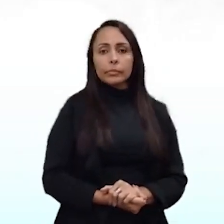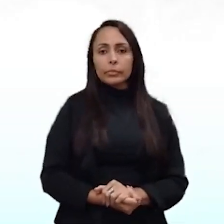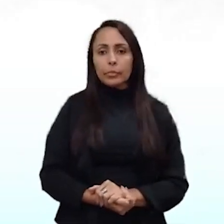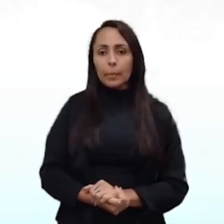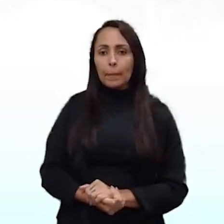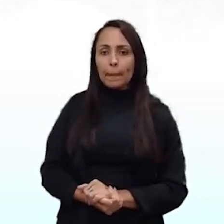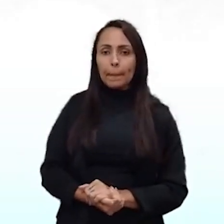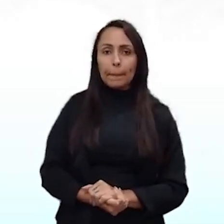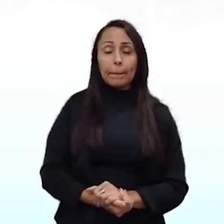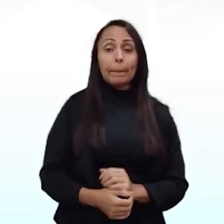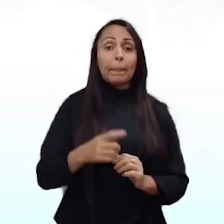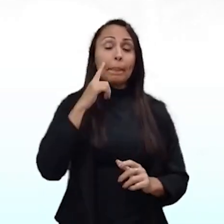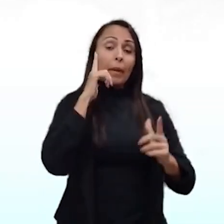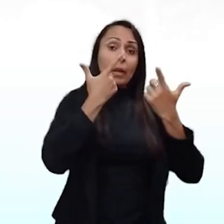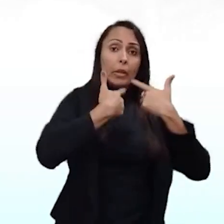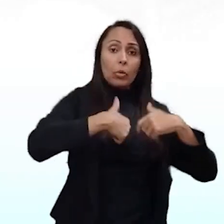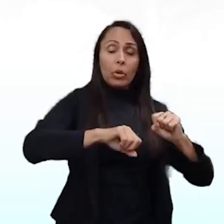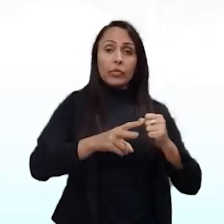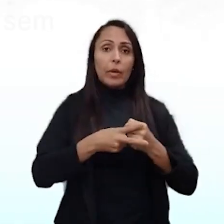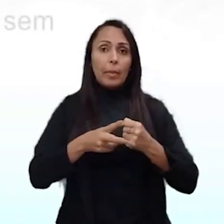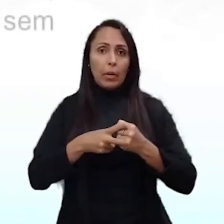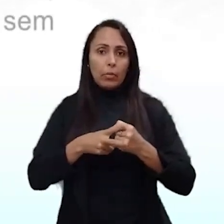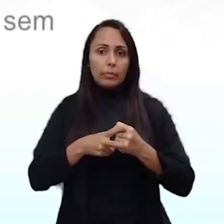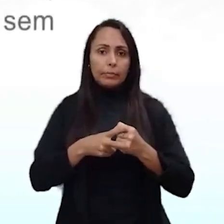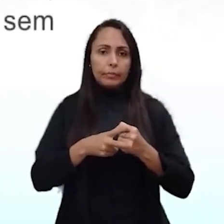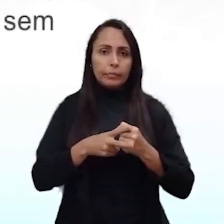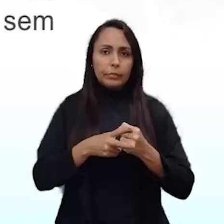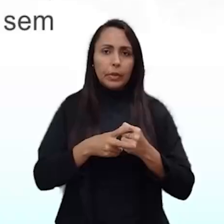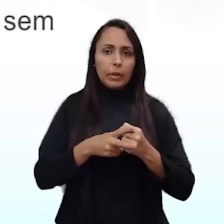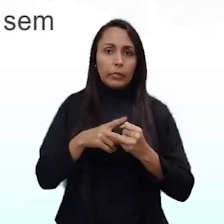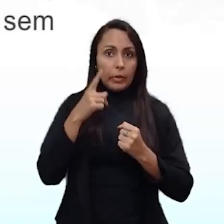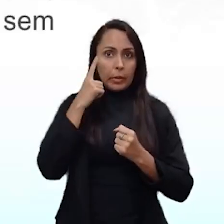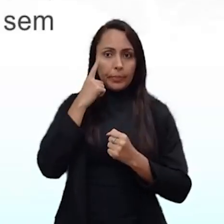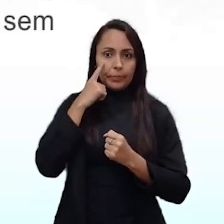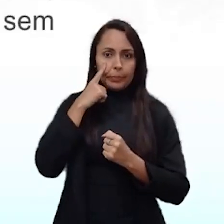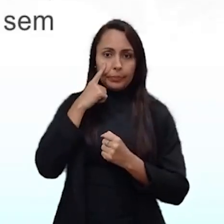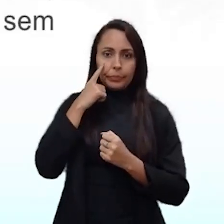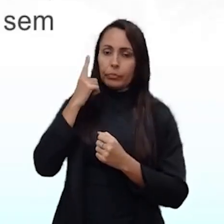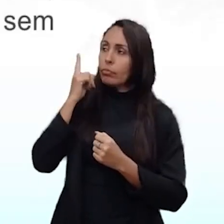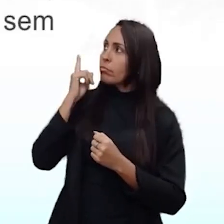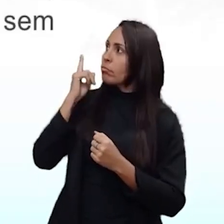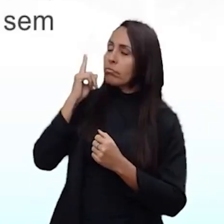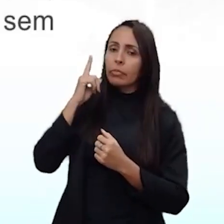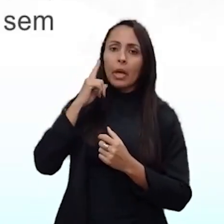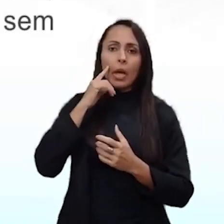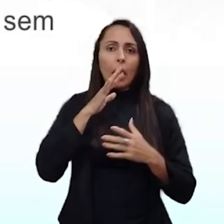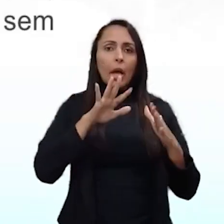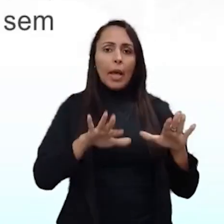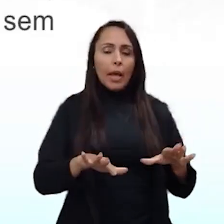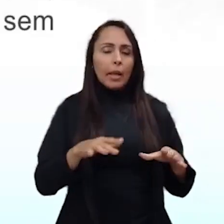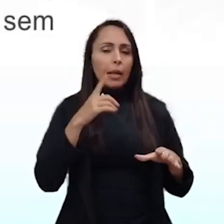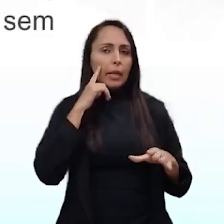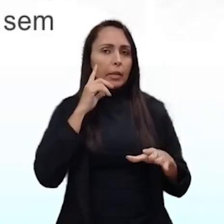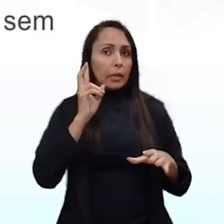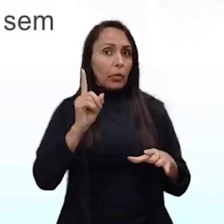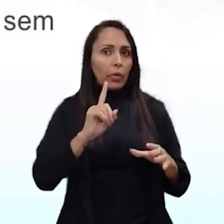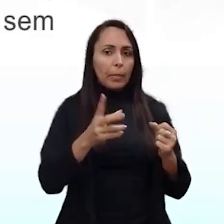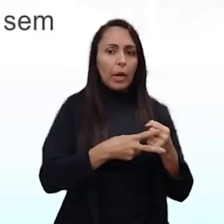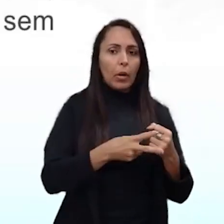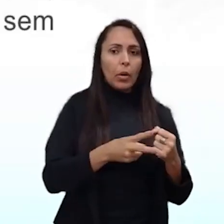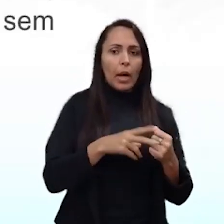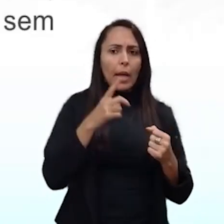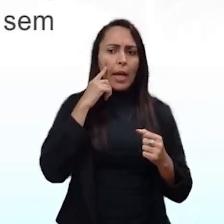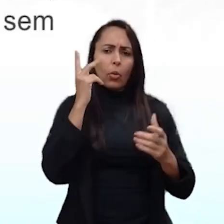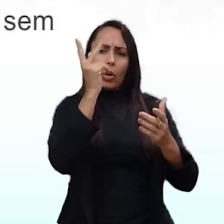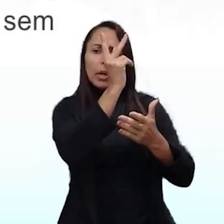aqui, ó. Linguagem verbal. Olha lá, foi o que eu coloquei. A linguagem não verbal, na verdade, a linguagem não verbal, recorre